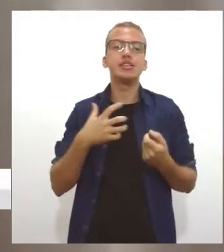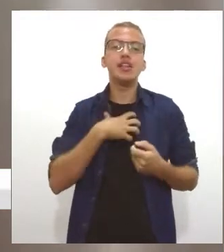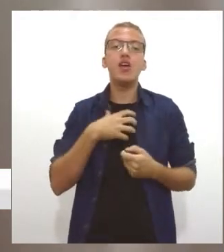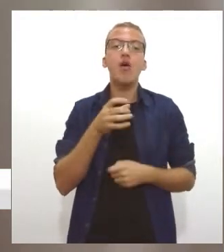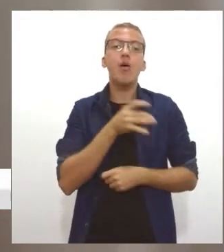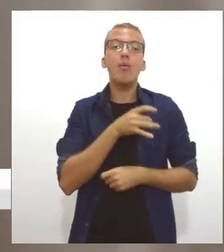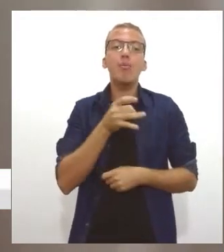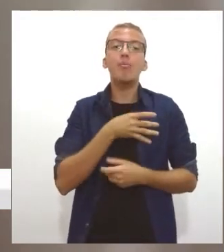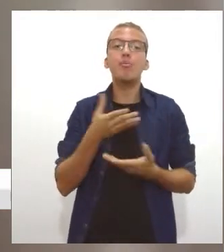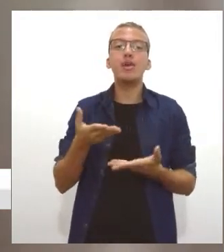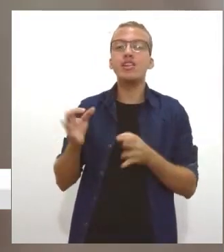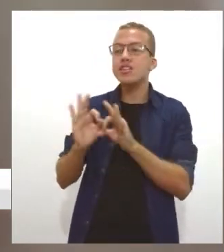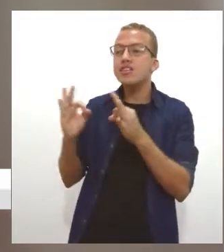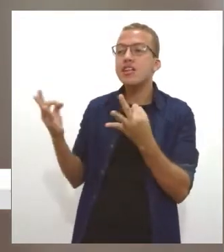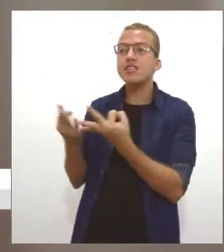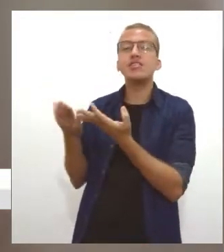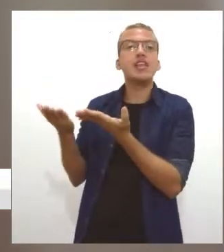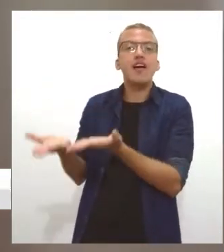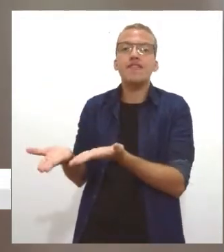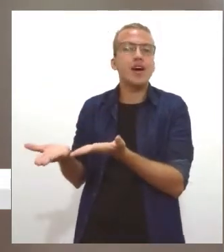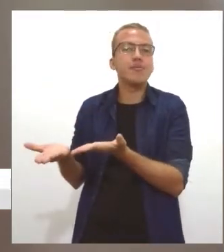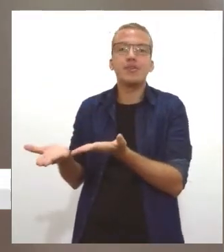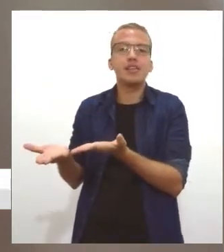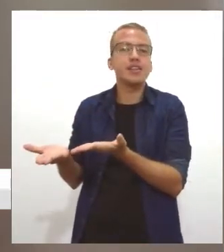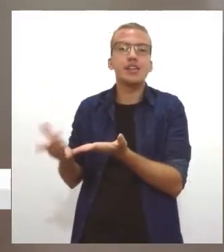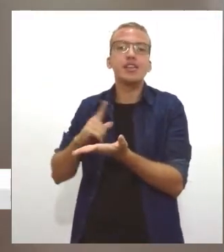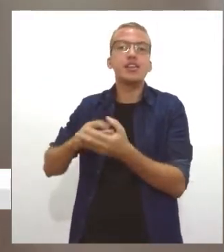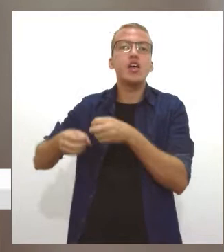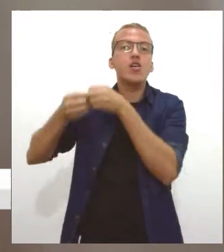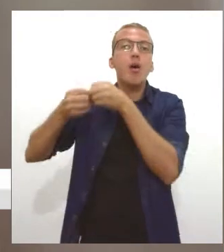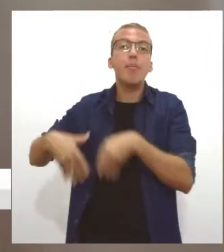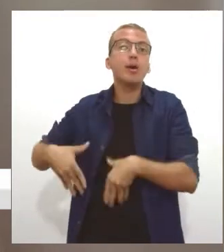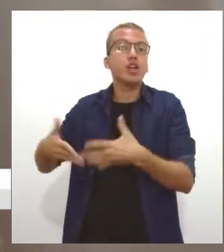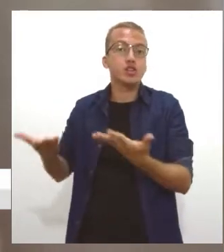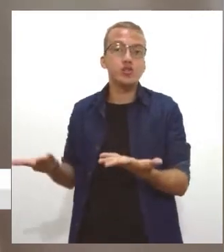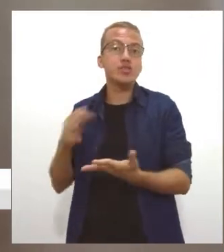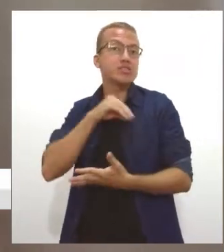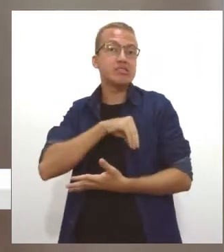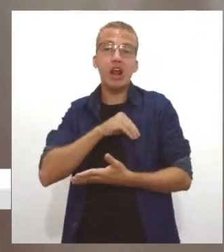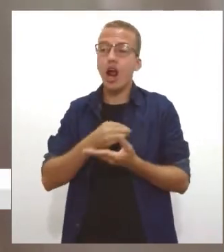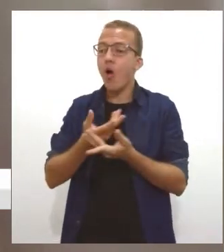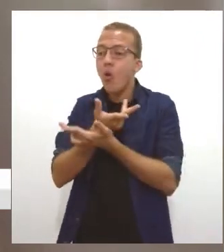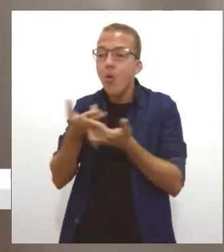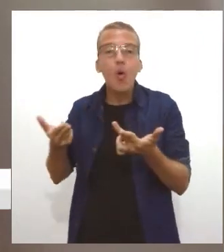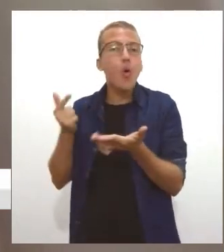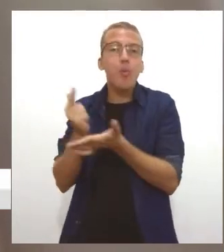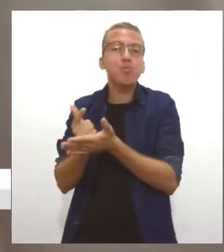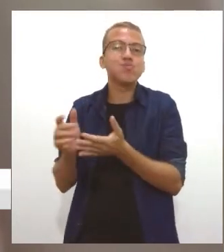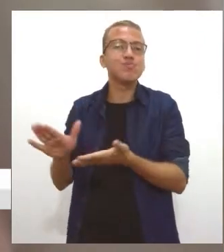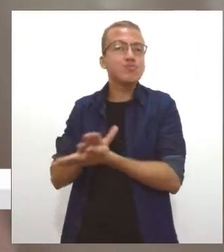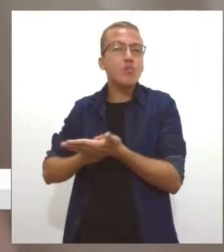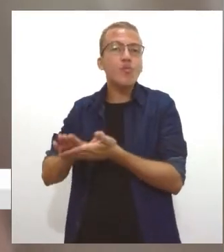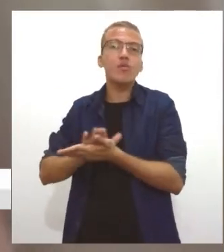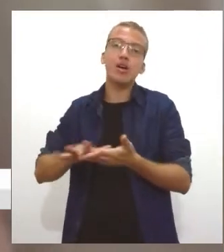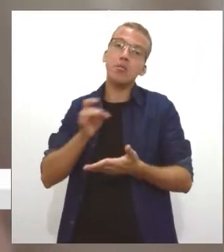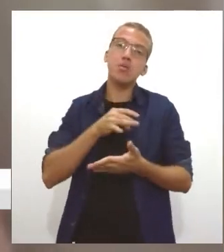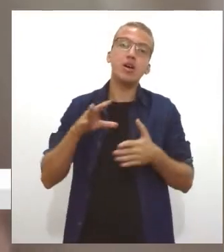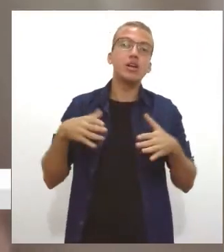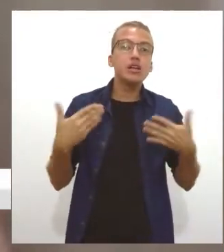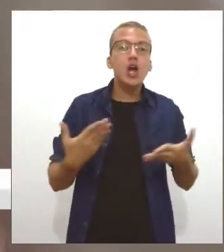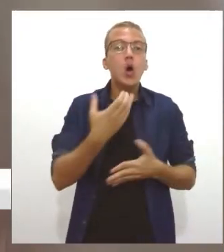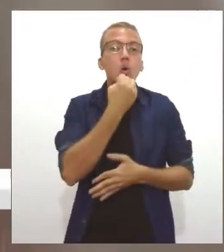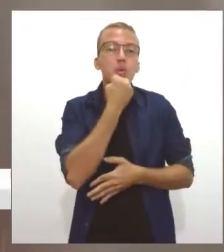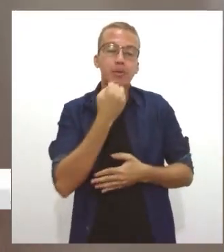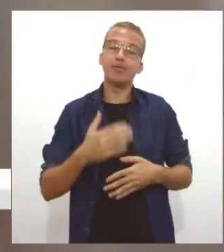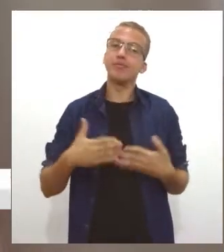sabe, ela perca realmente, perca ali a subsistência dela. Então, a intenção foi que a gente pudesse